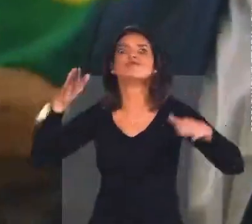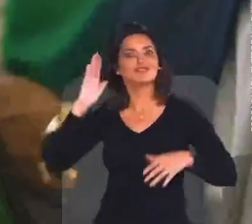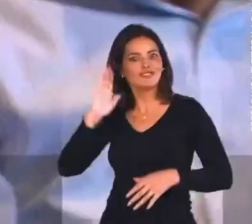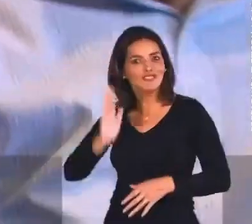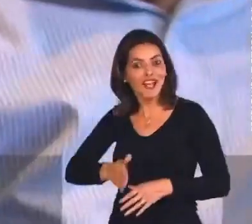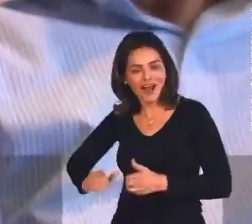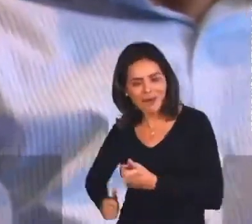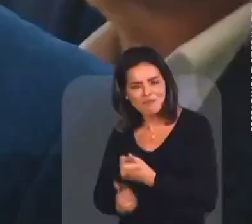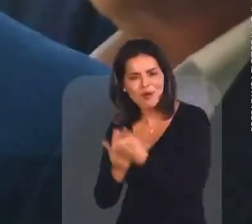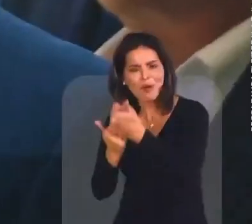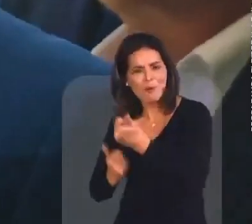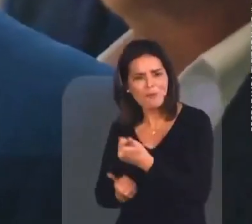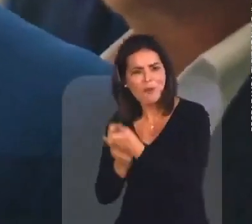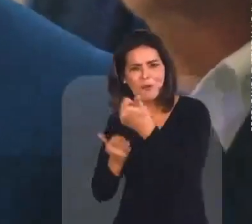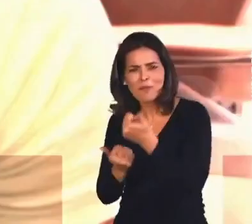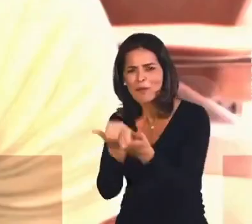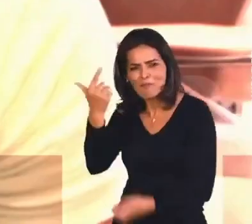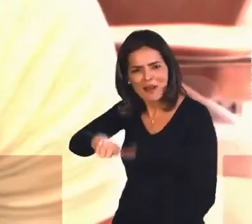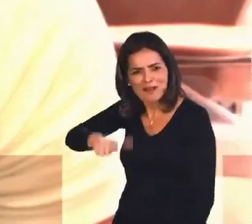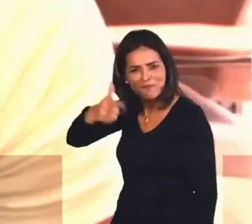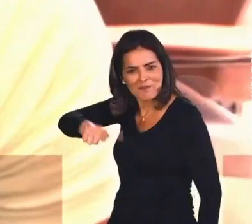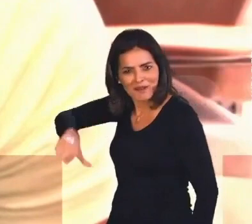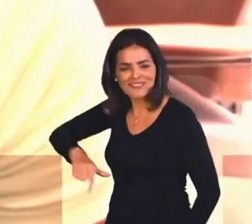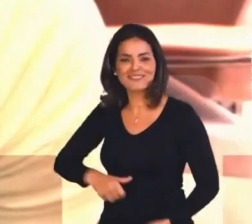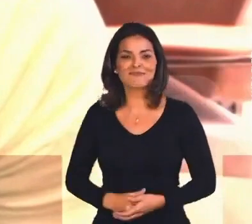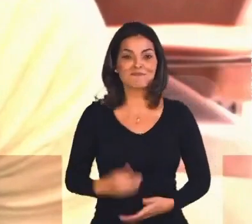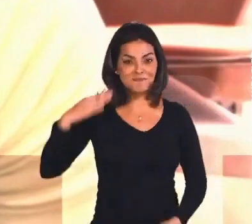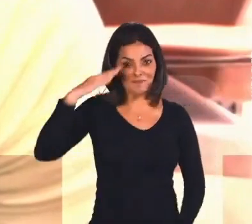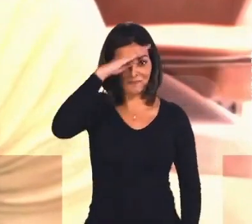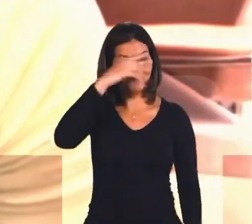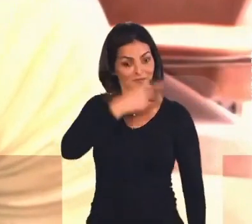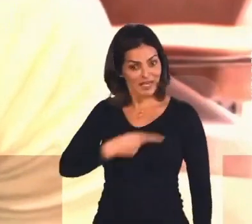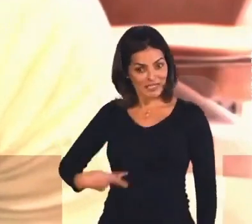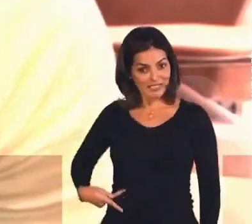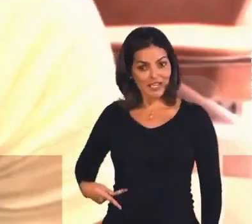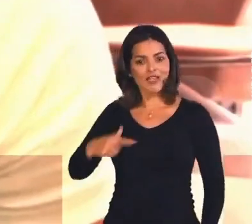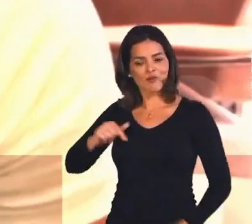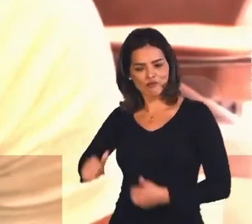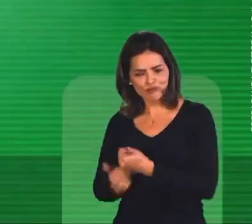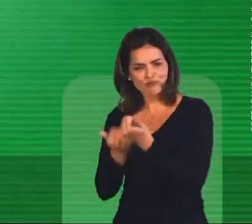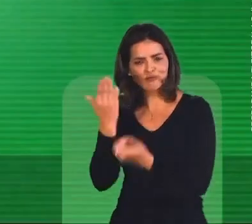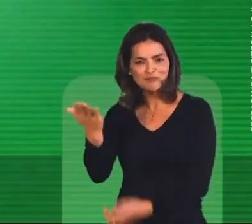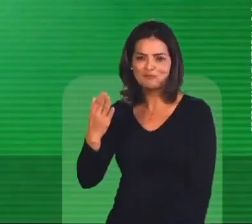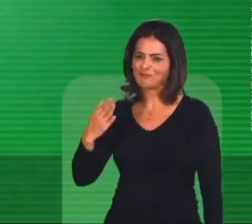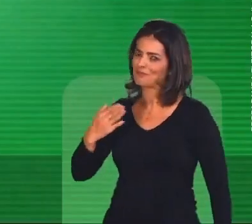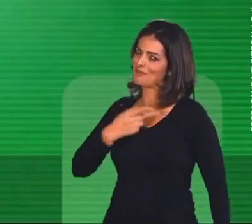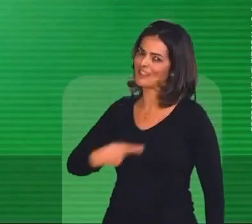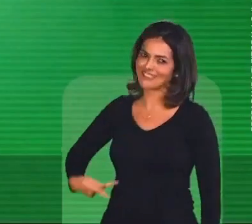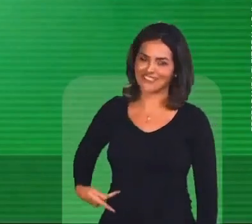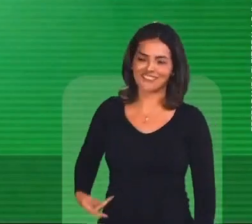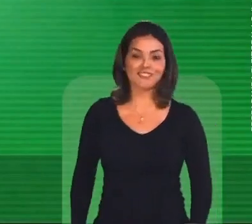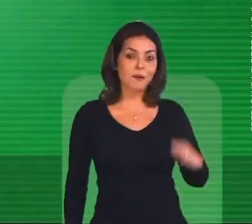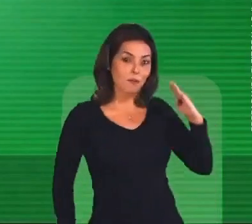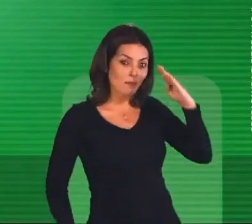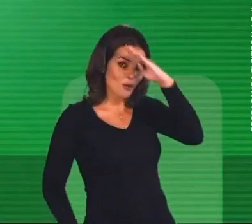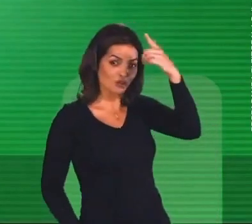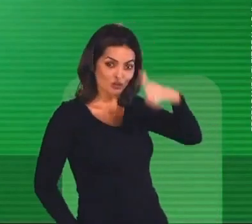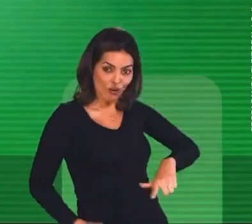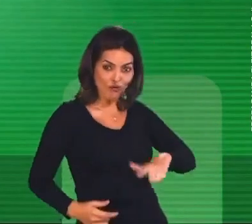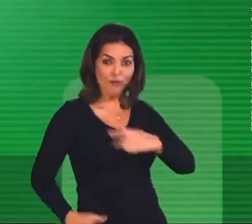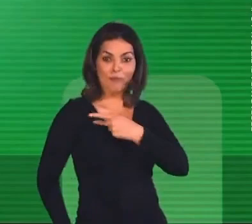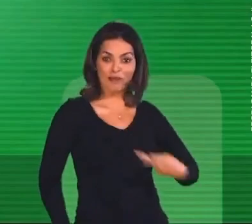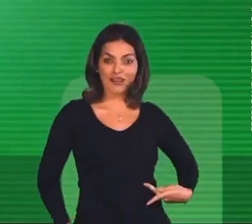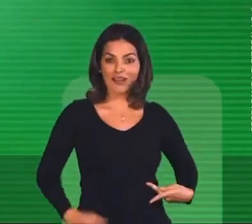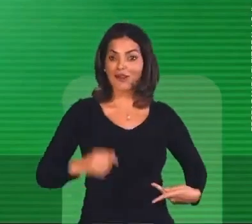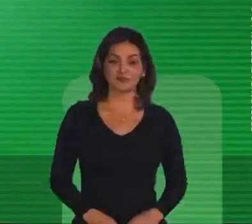os apoios não param de chegar. Bolsonaro é o nosso presidente e eu tô com você, presidente. É, Bolsonaro reeleito, Brasil